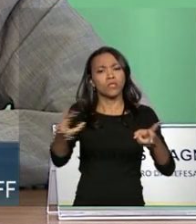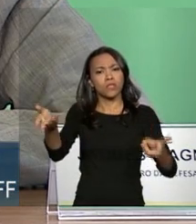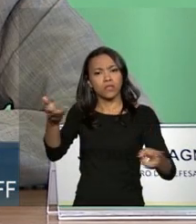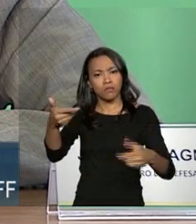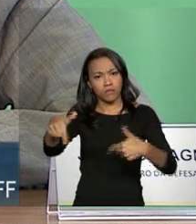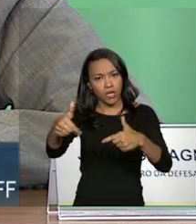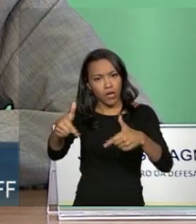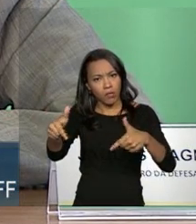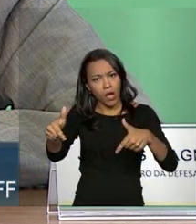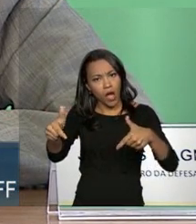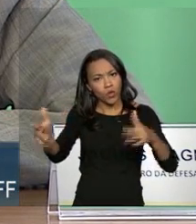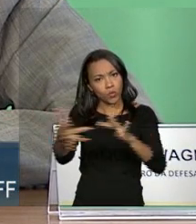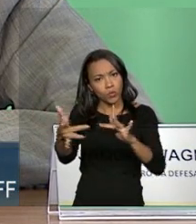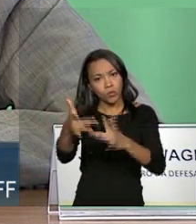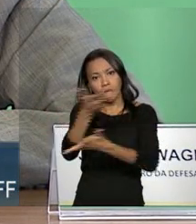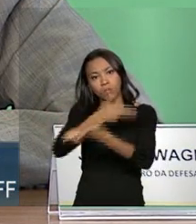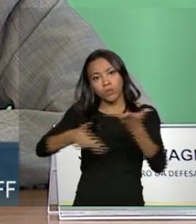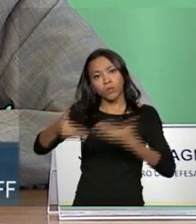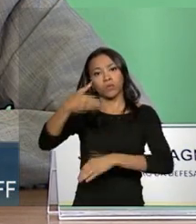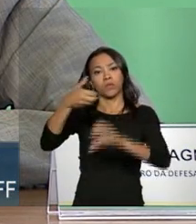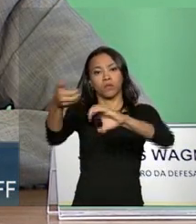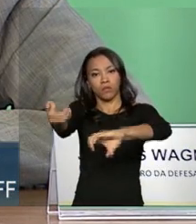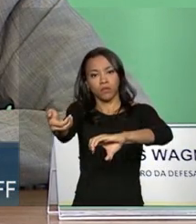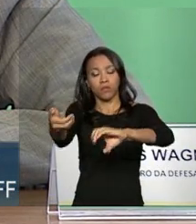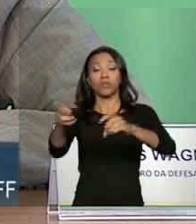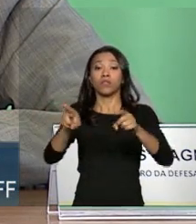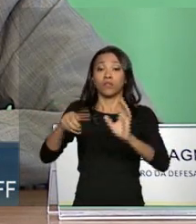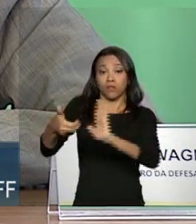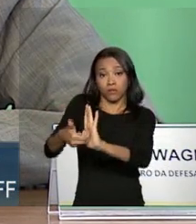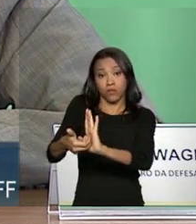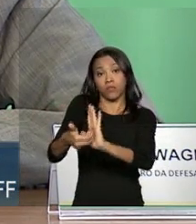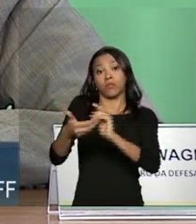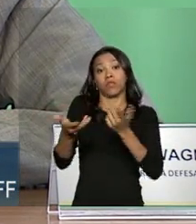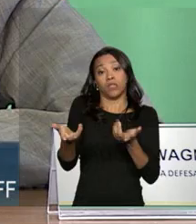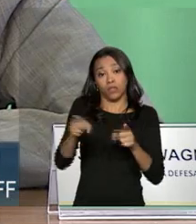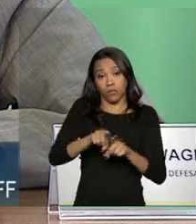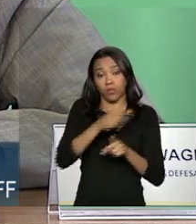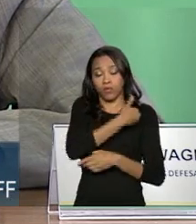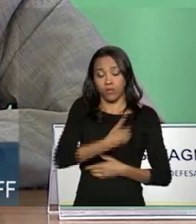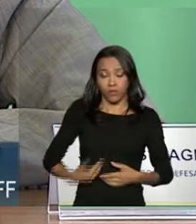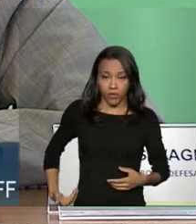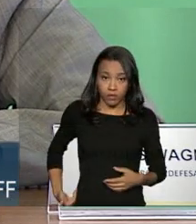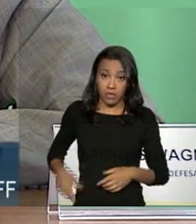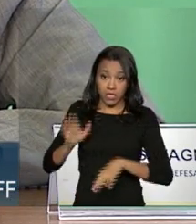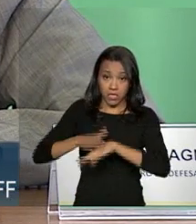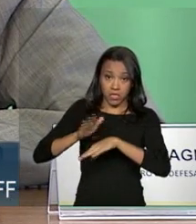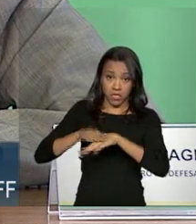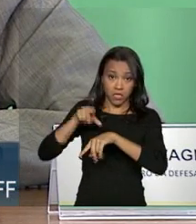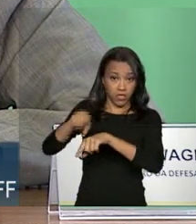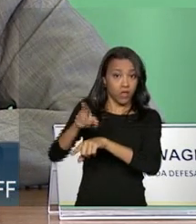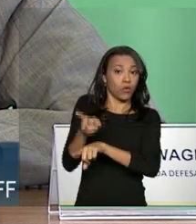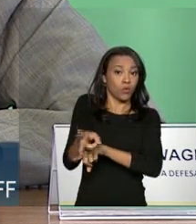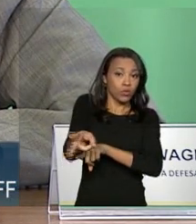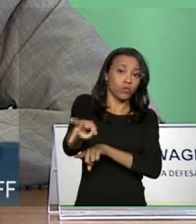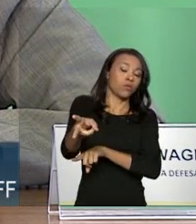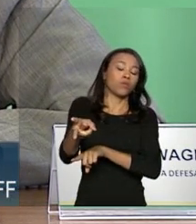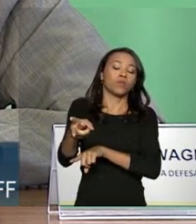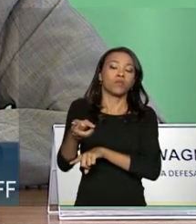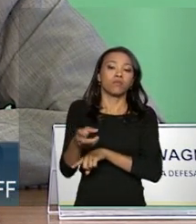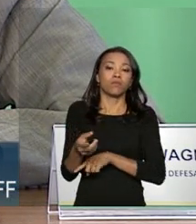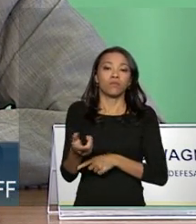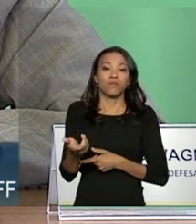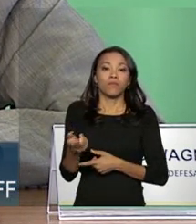que haja, da parte do presidente da casa, a manutenção dessa